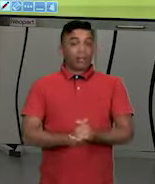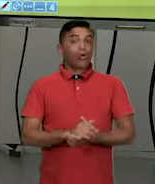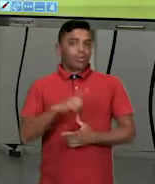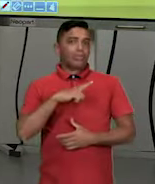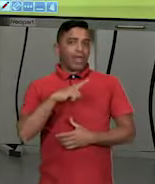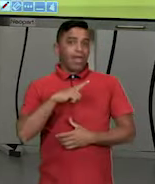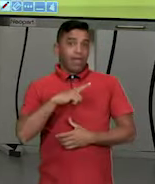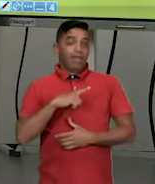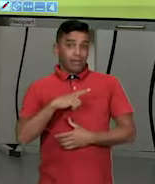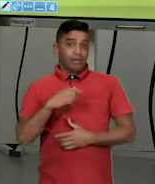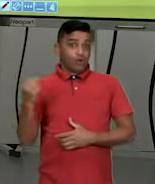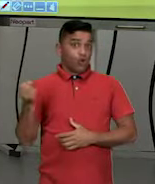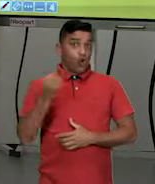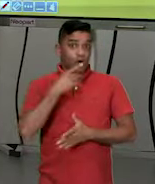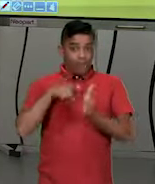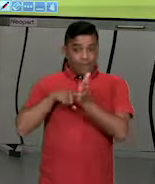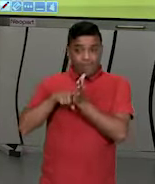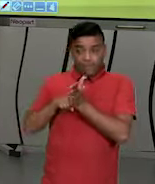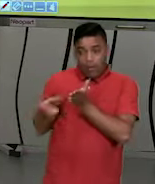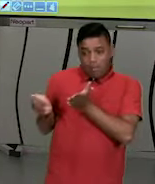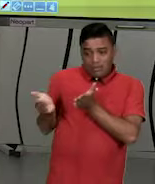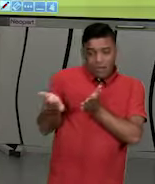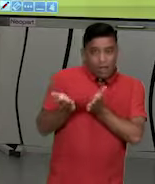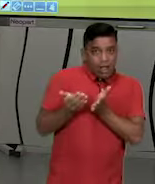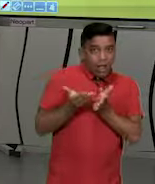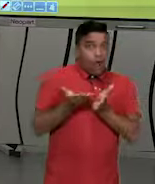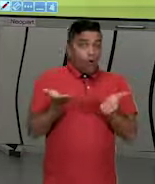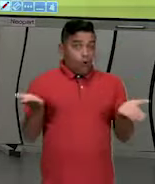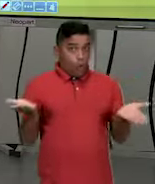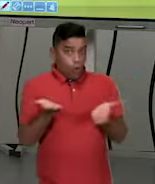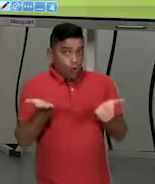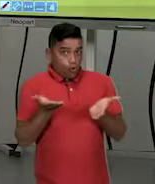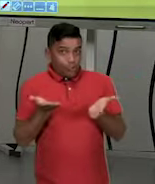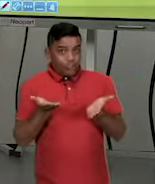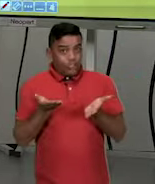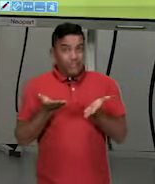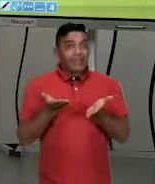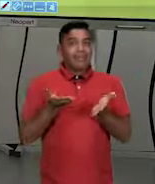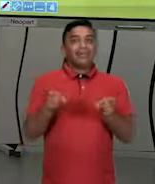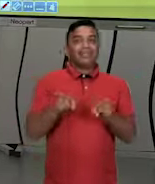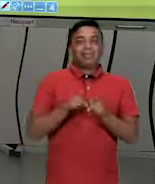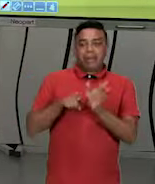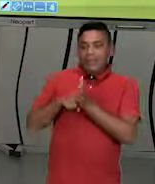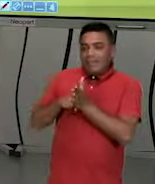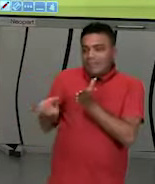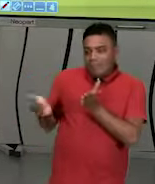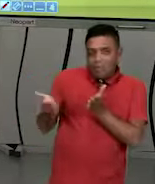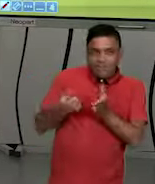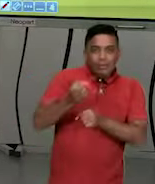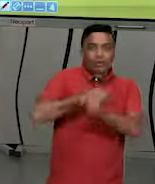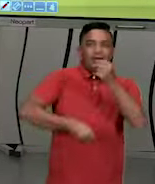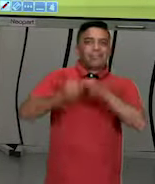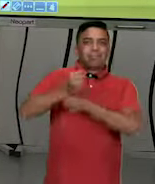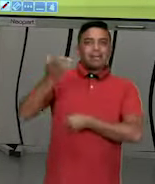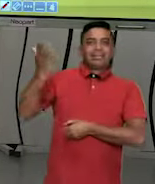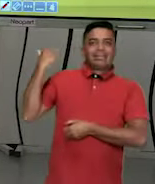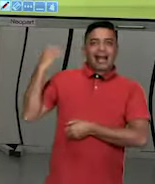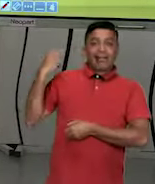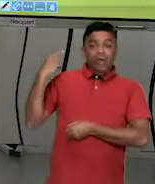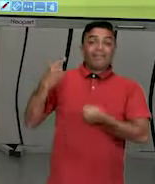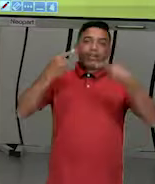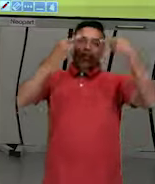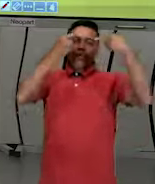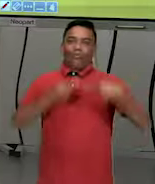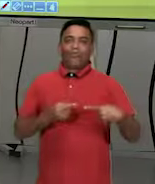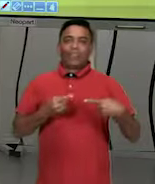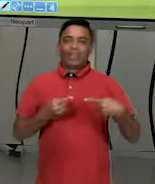do ano passado. Dados atuais e dados do ano passado, e eu vou confrontar estes dados,